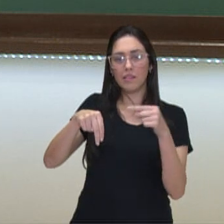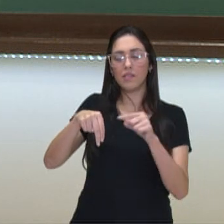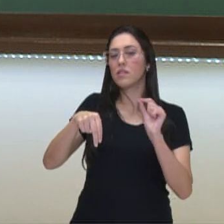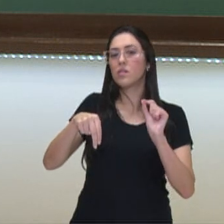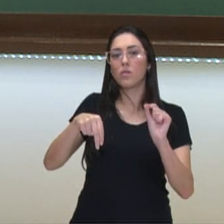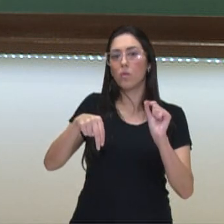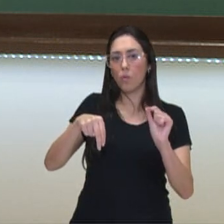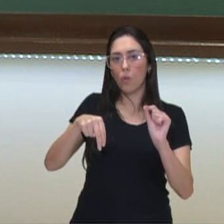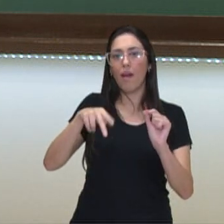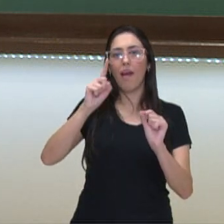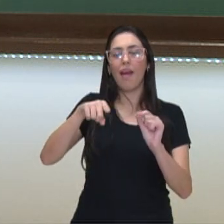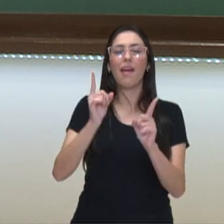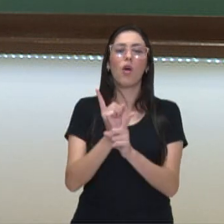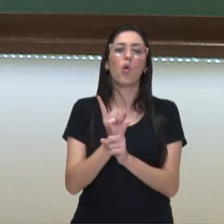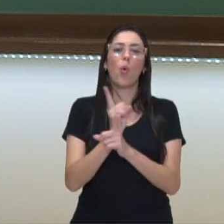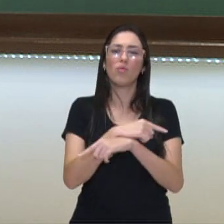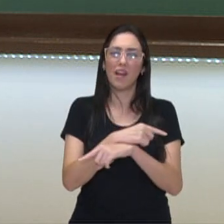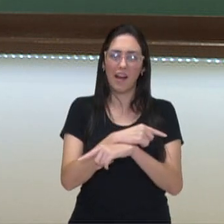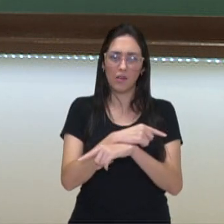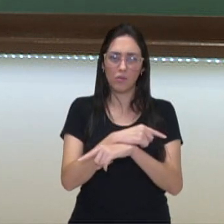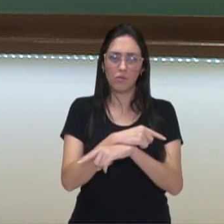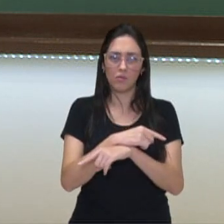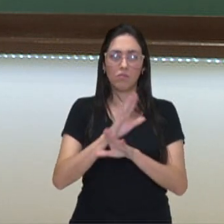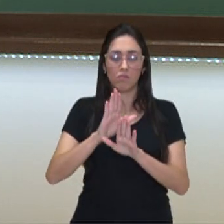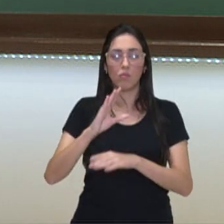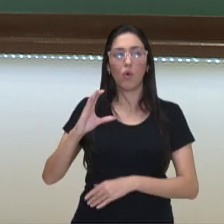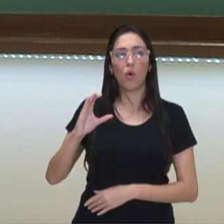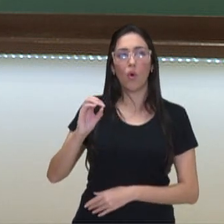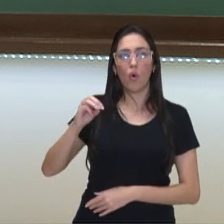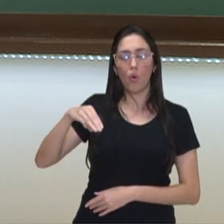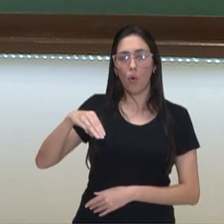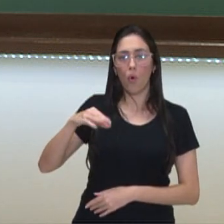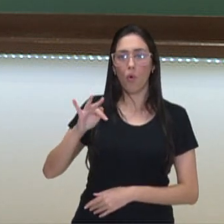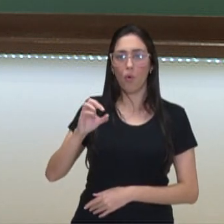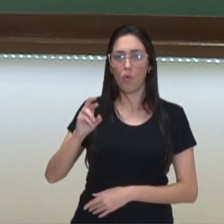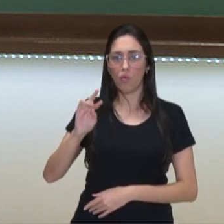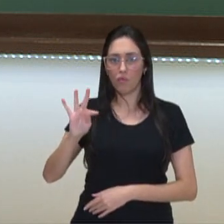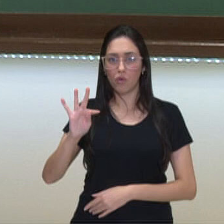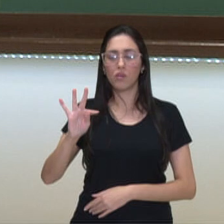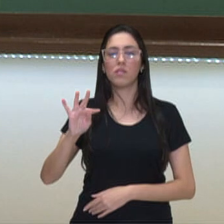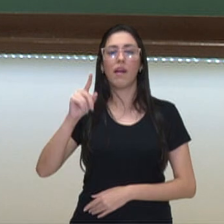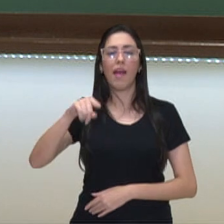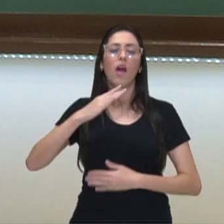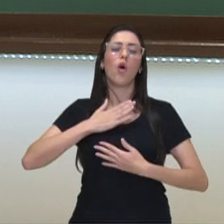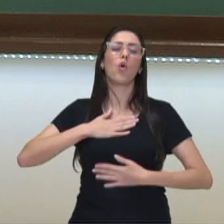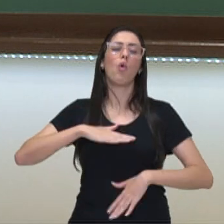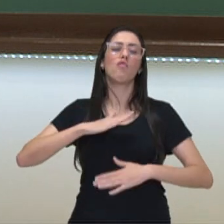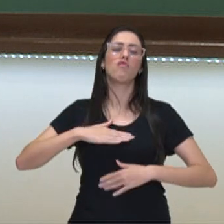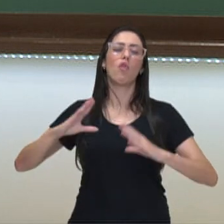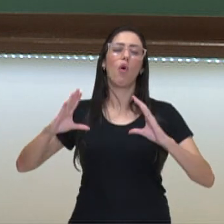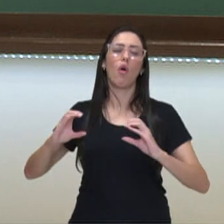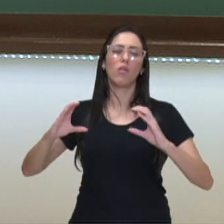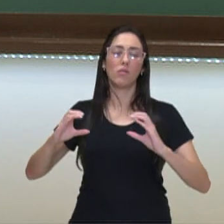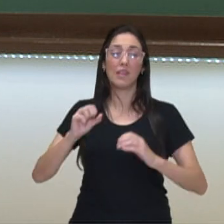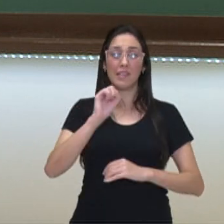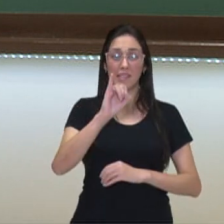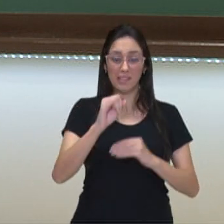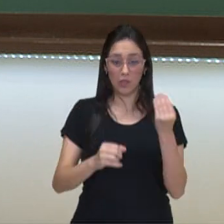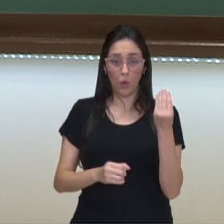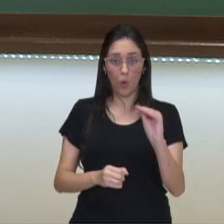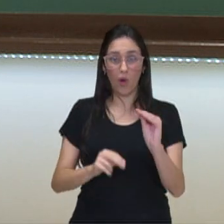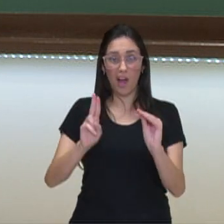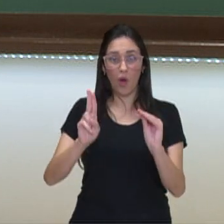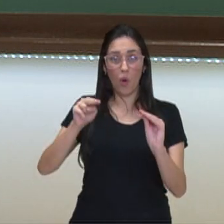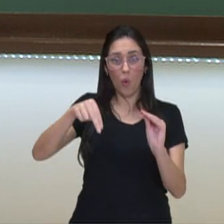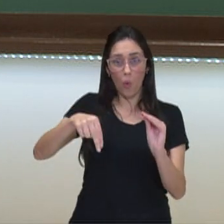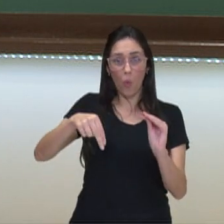de oposição. Se comfort é uma palavra cognata que eu penso em conforto, uncomfort seria o oposto